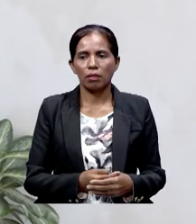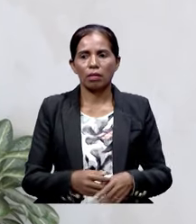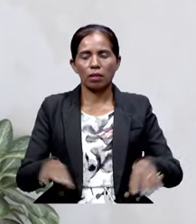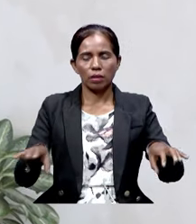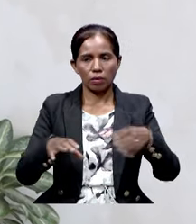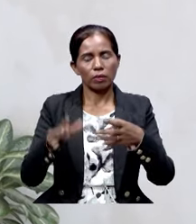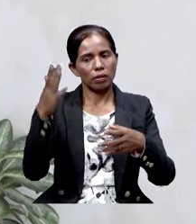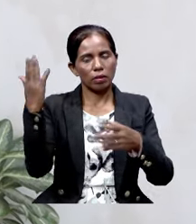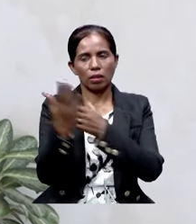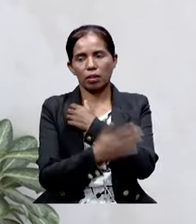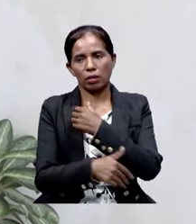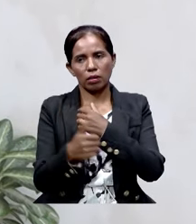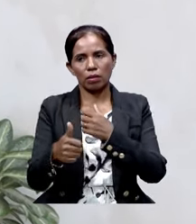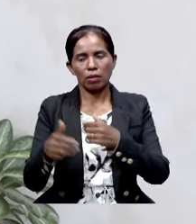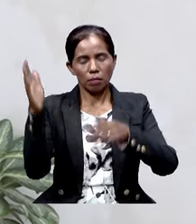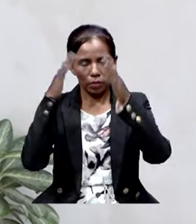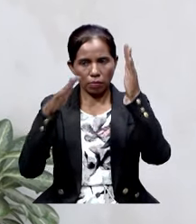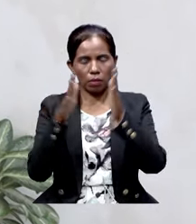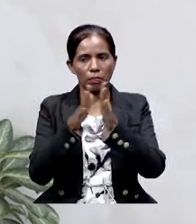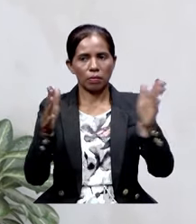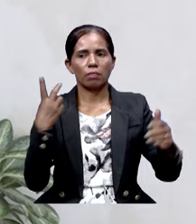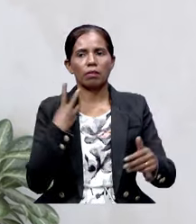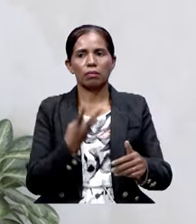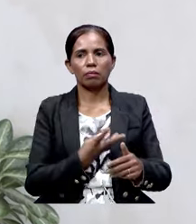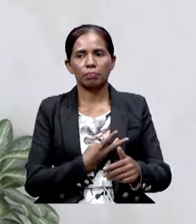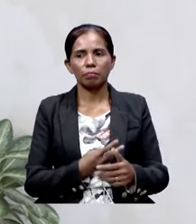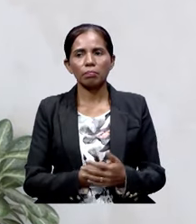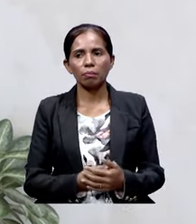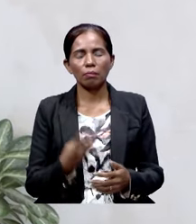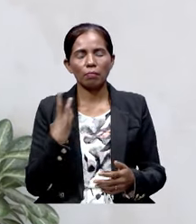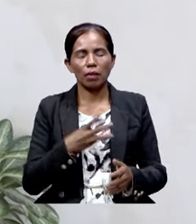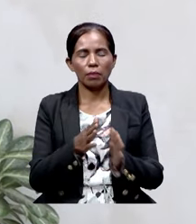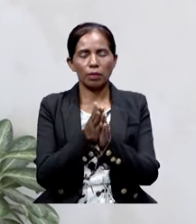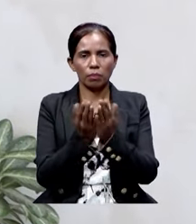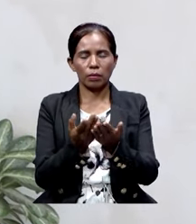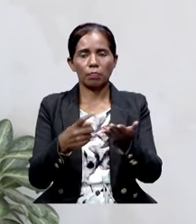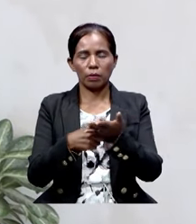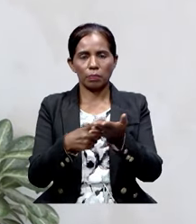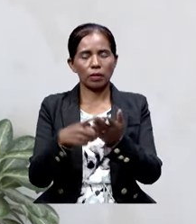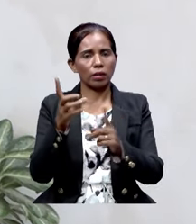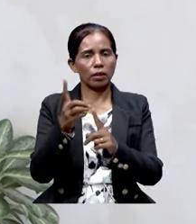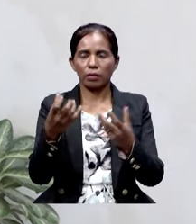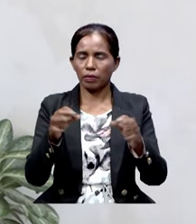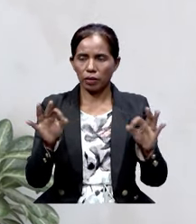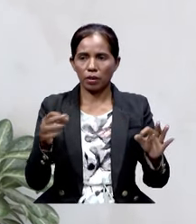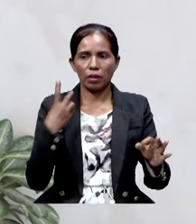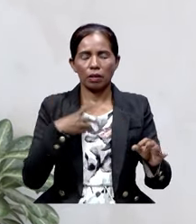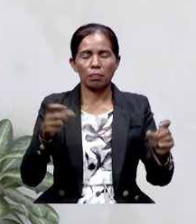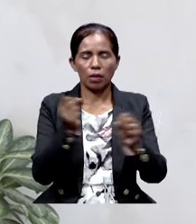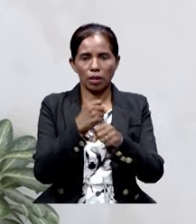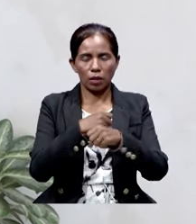liu, iran de sai problema bot ban. En quando a mini passport de mate, a mi mai renova,